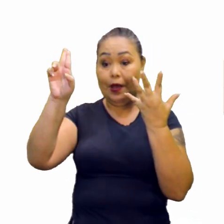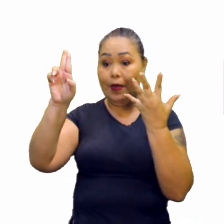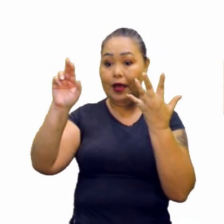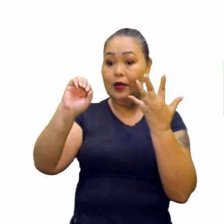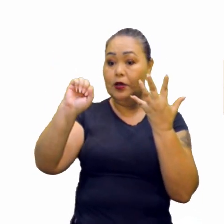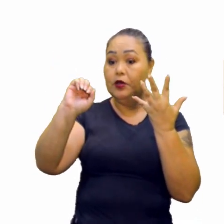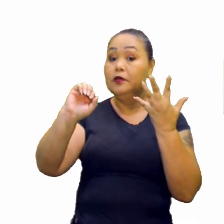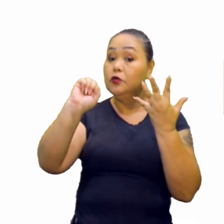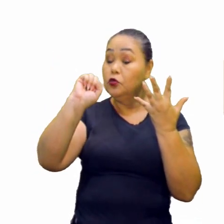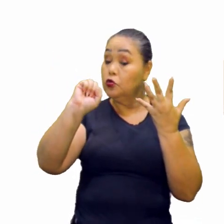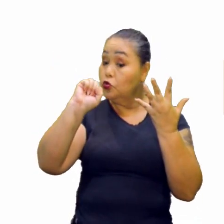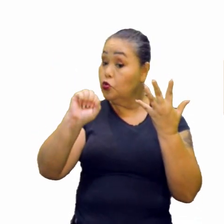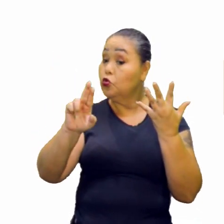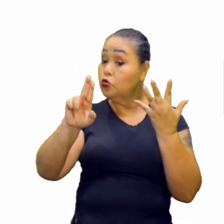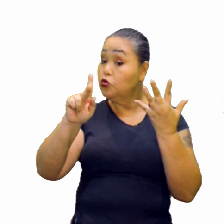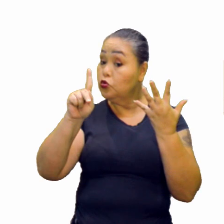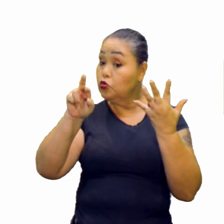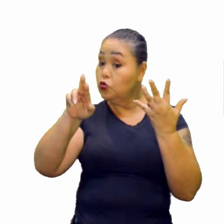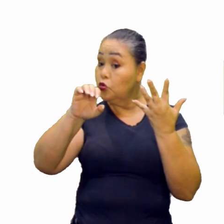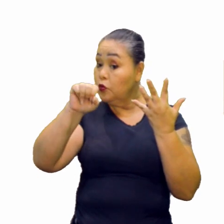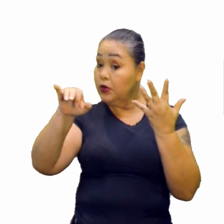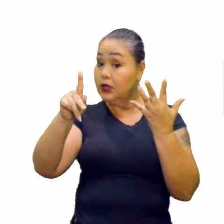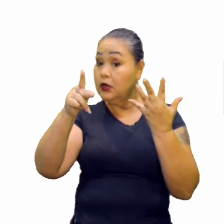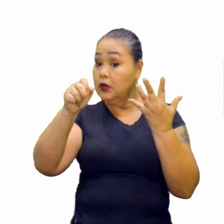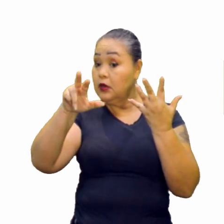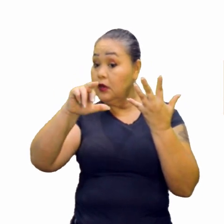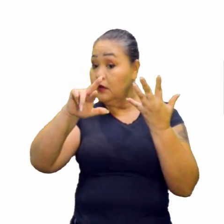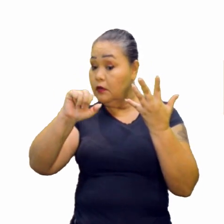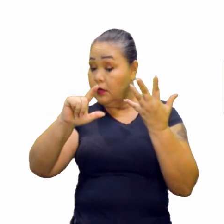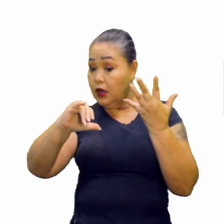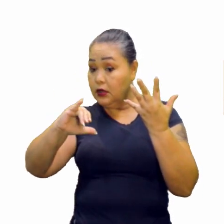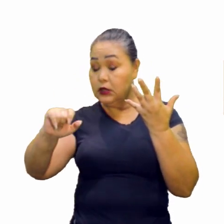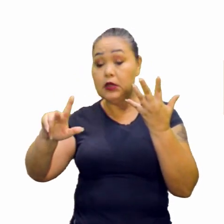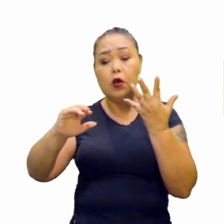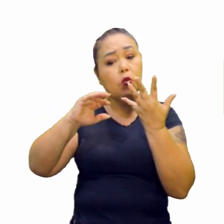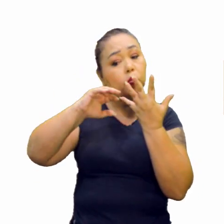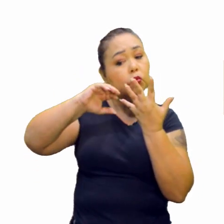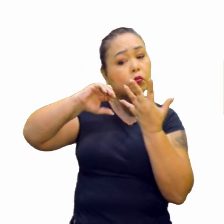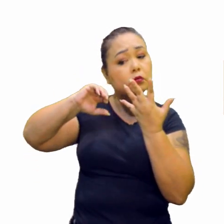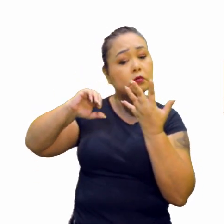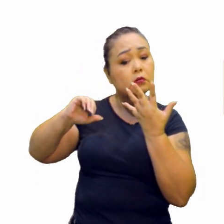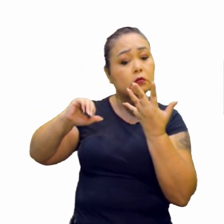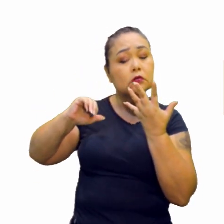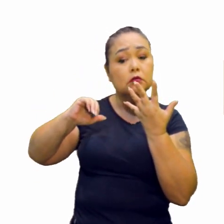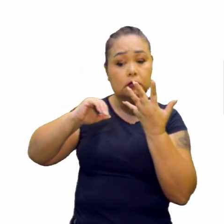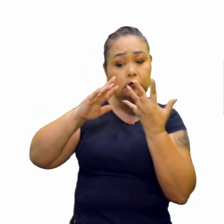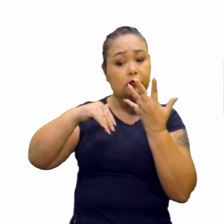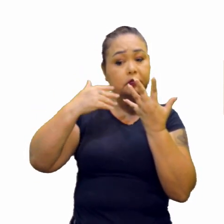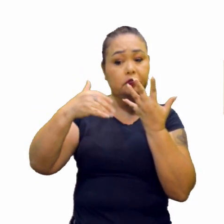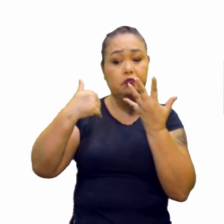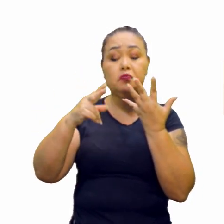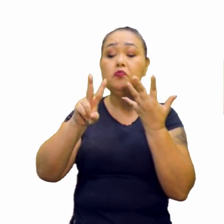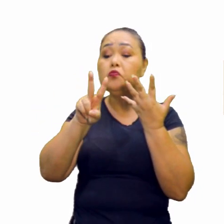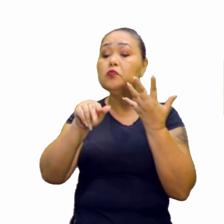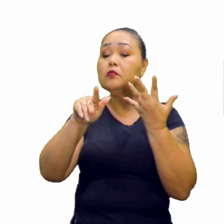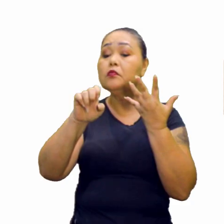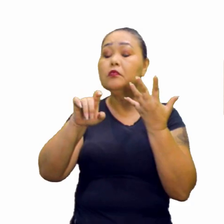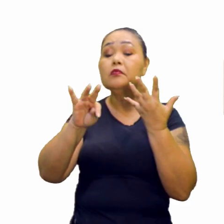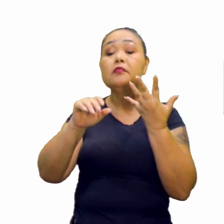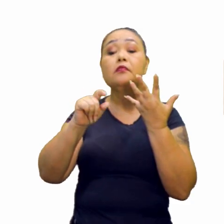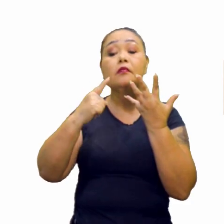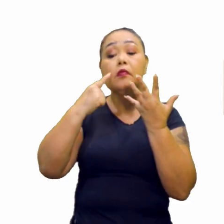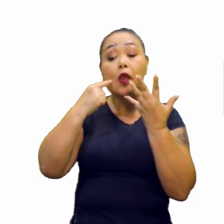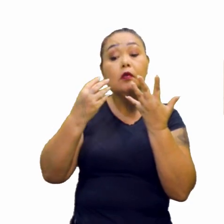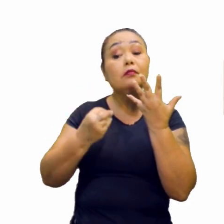parcial. Eu suprimo um desenvolvimento vegetativo, eu